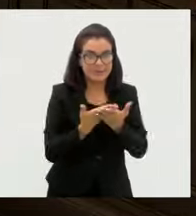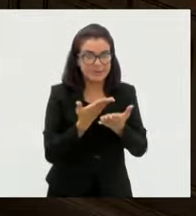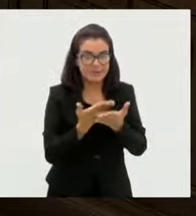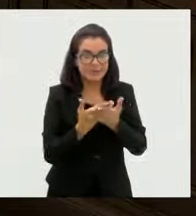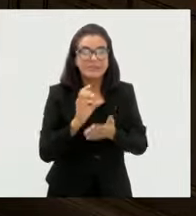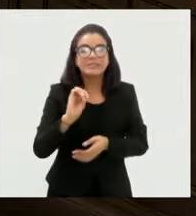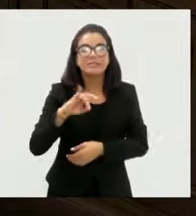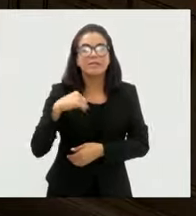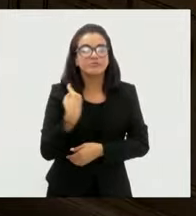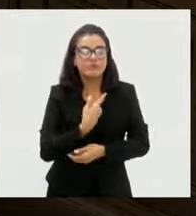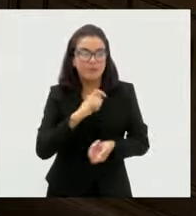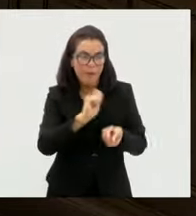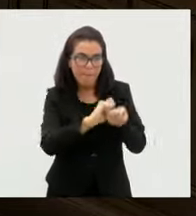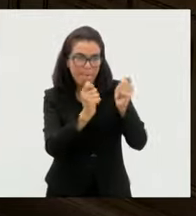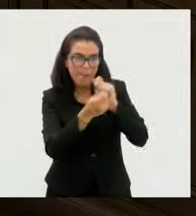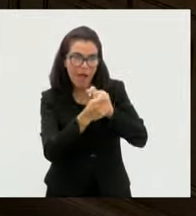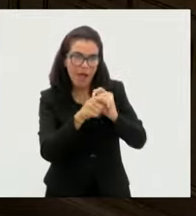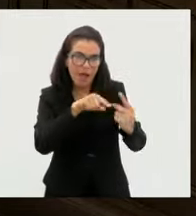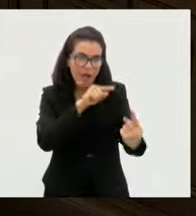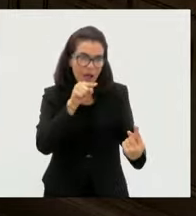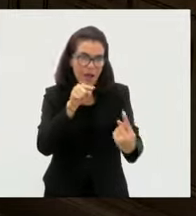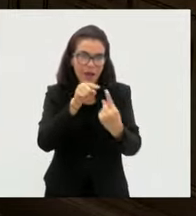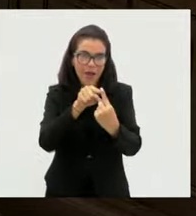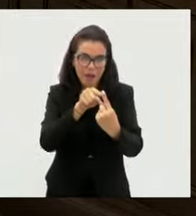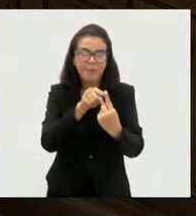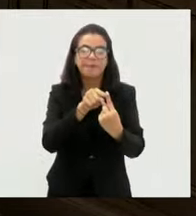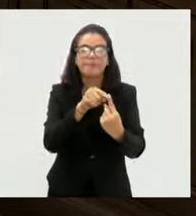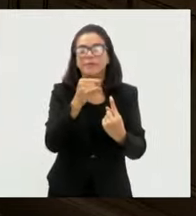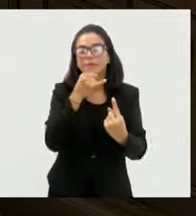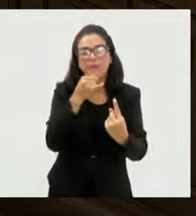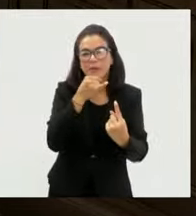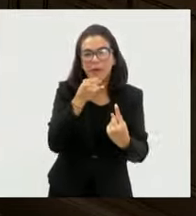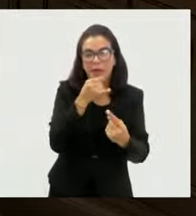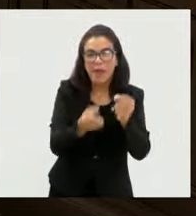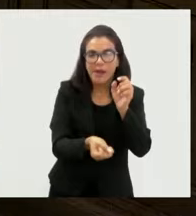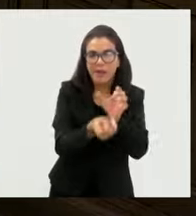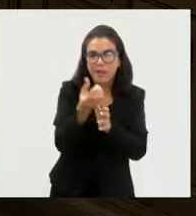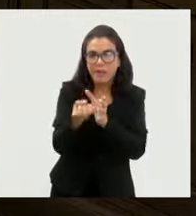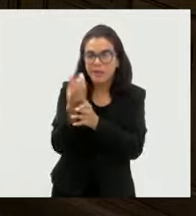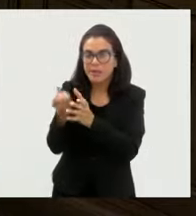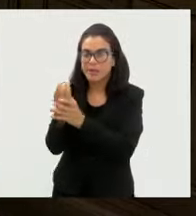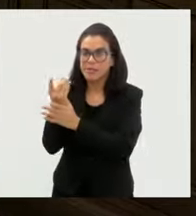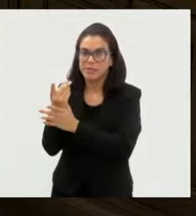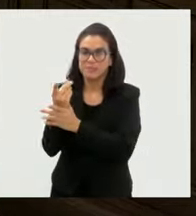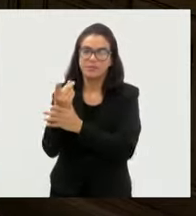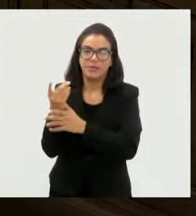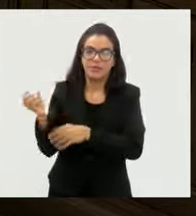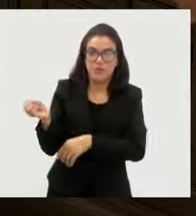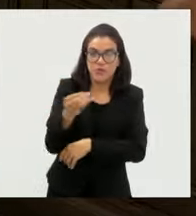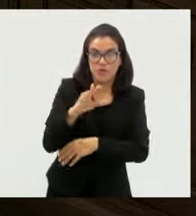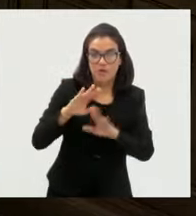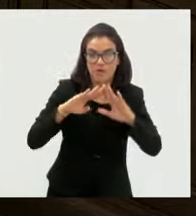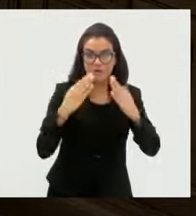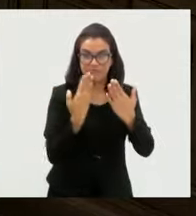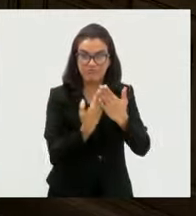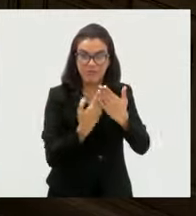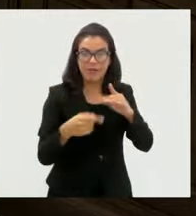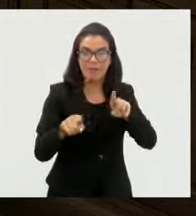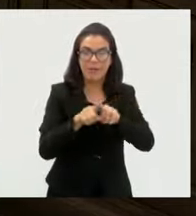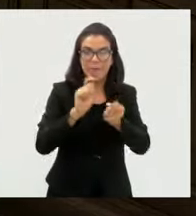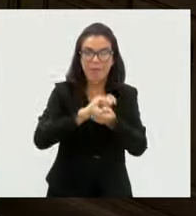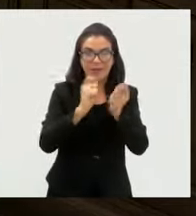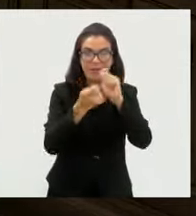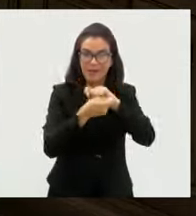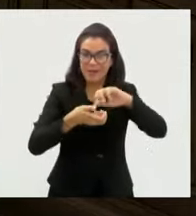como meta, não só a partir da criação de uma nova escola, a adoção dos telhados